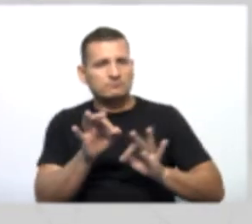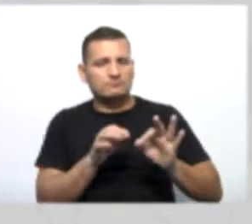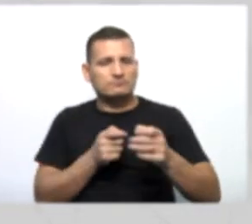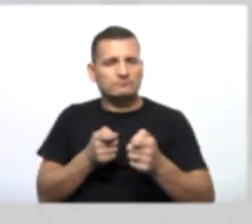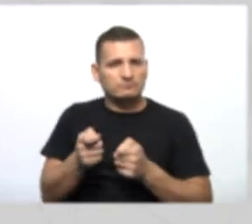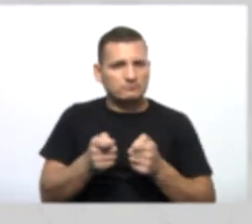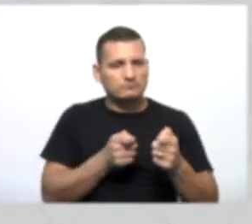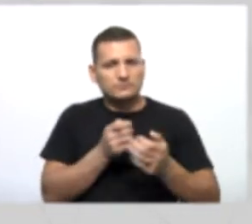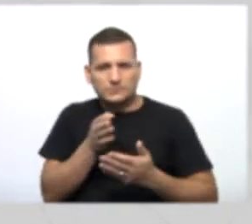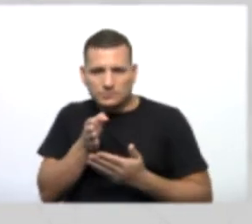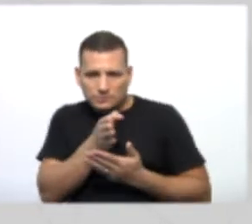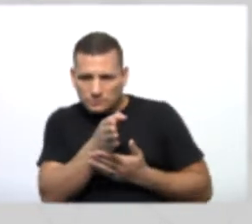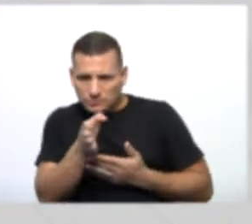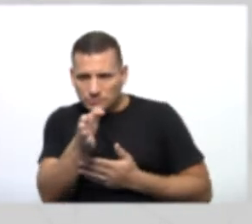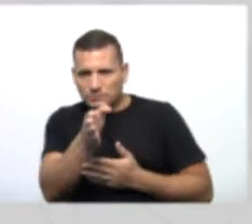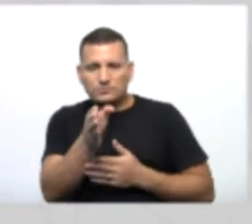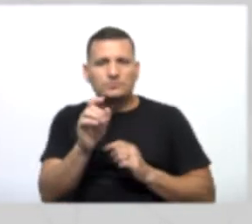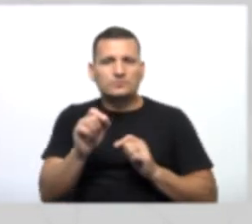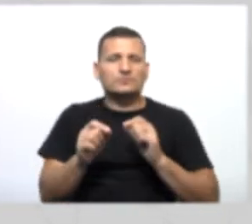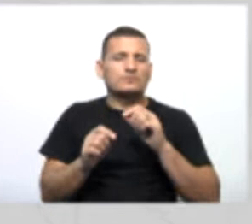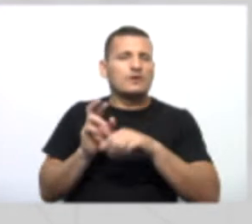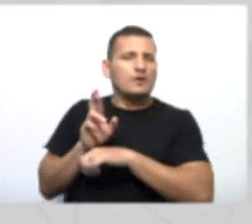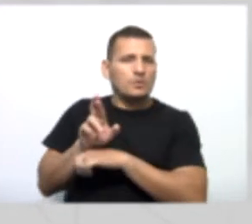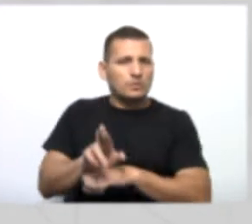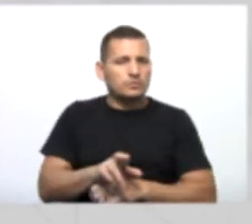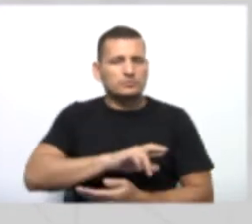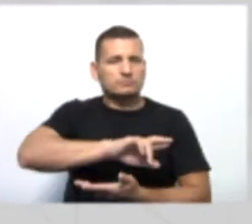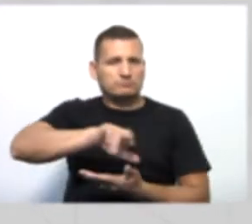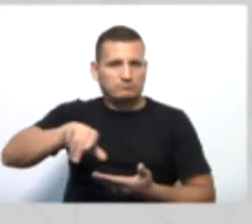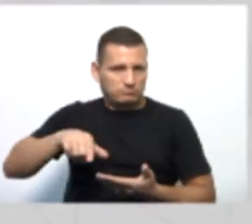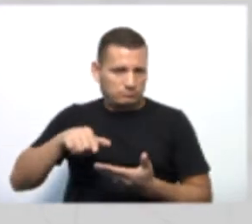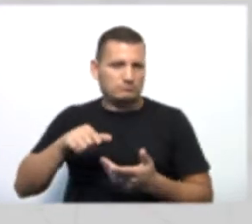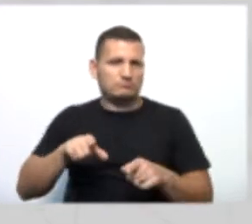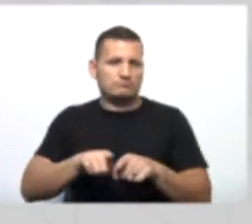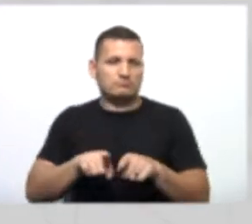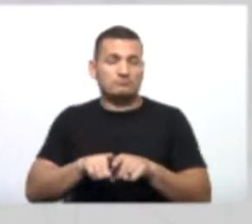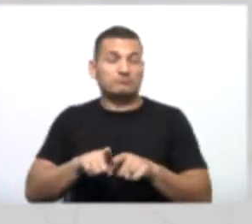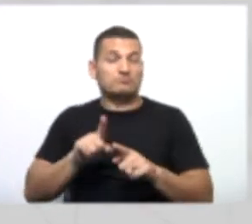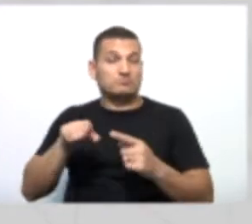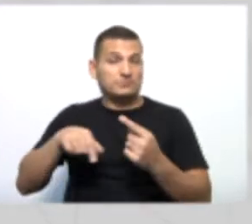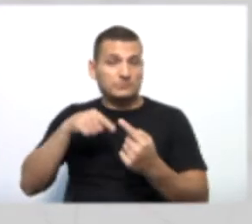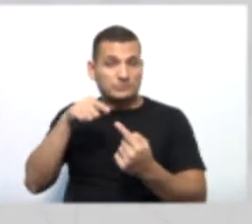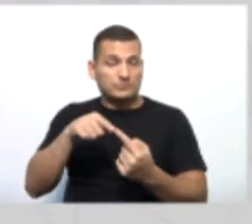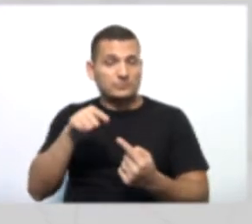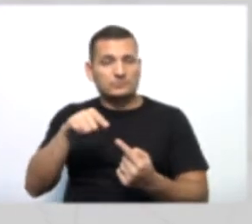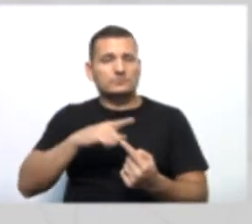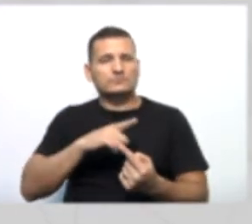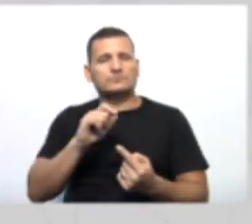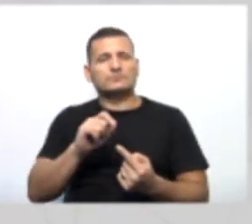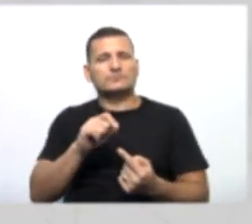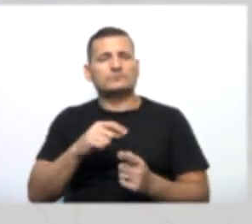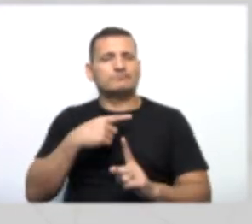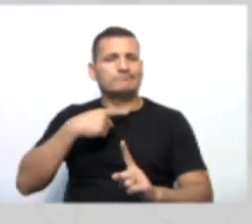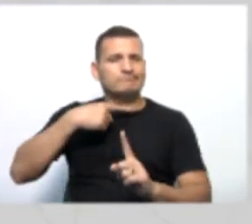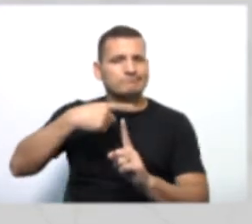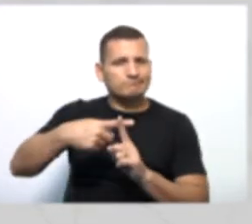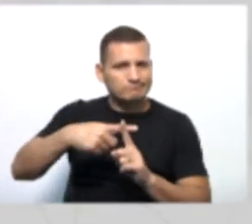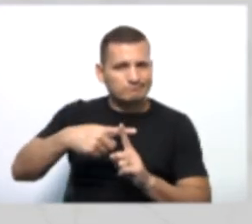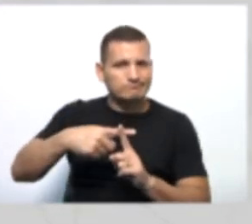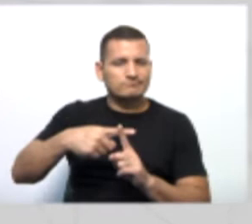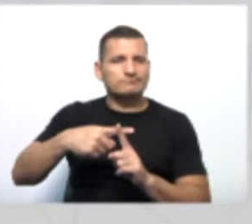controle, alocação de recursos e outras, realizadas com o objetivo de obter efeitos